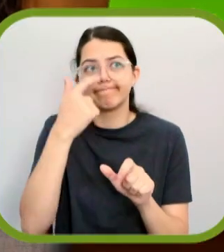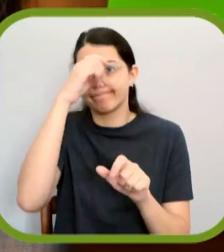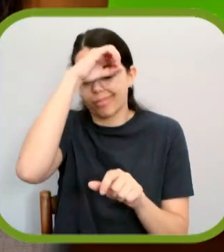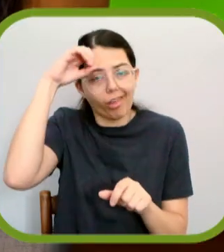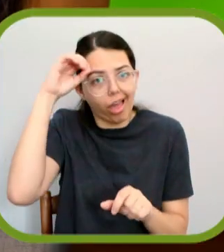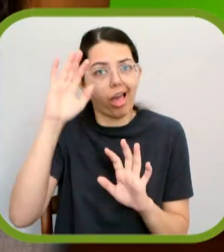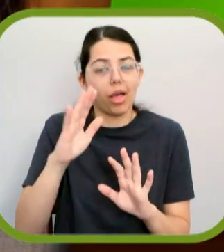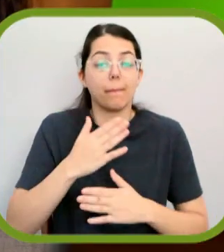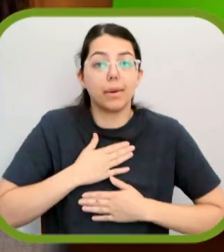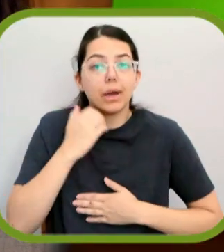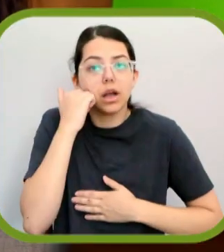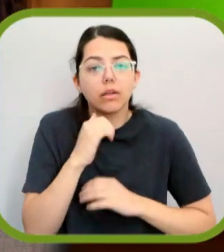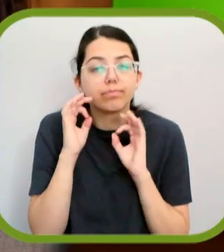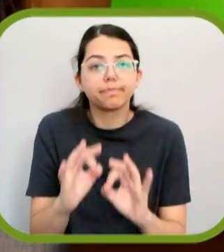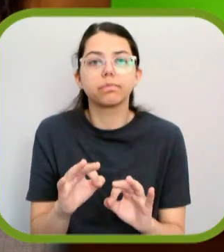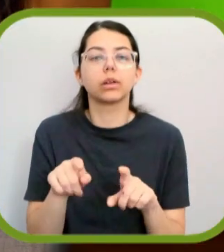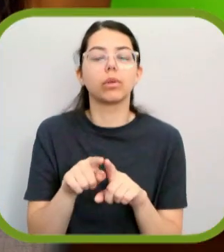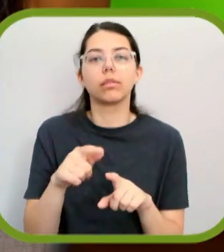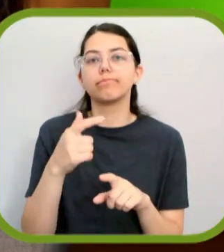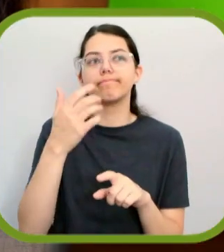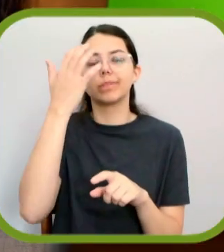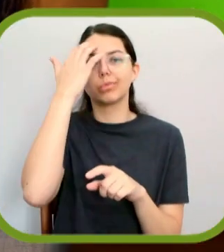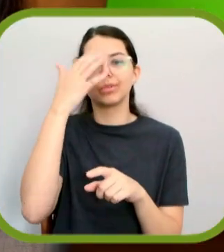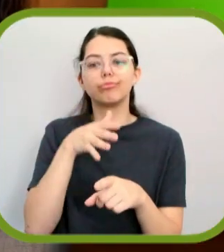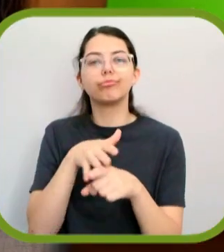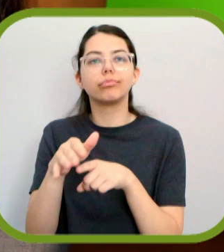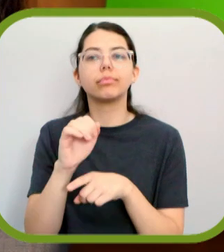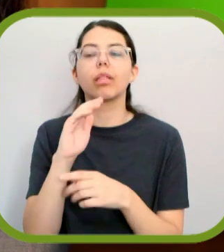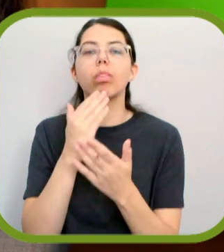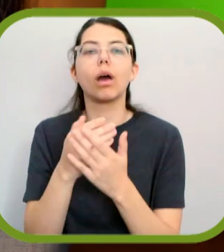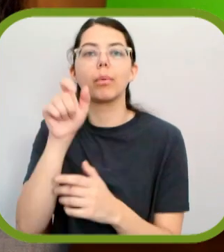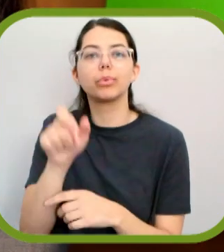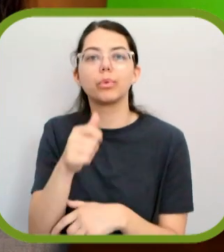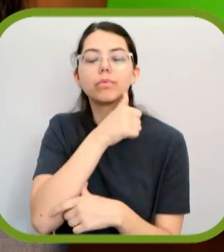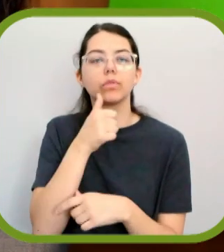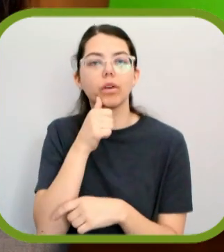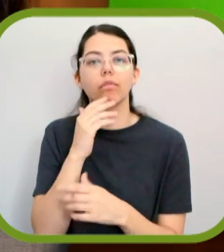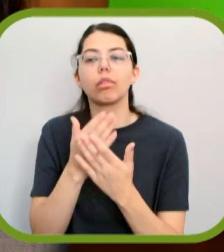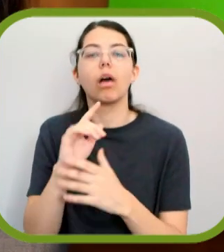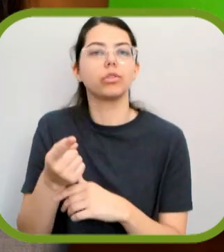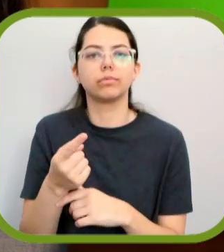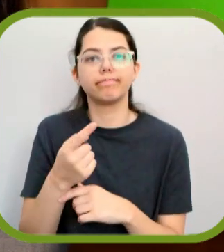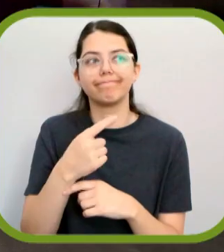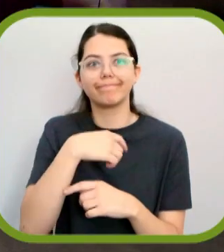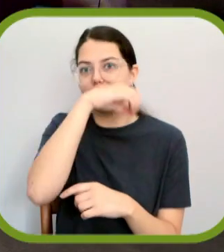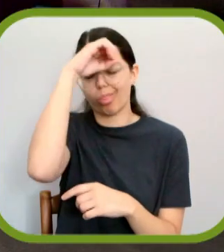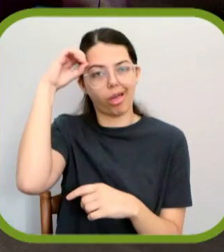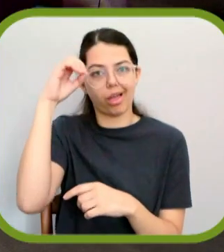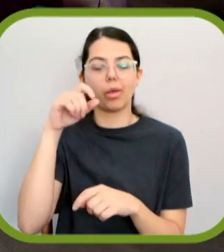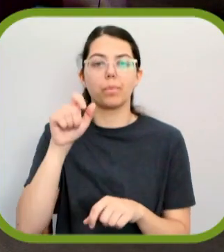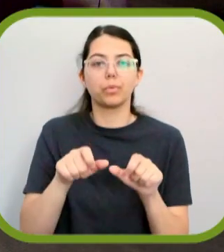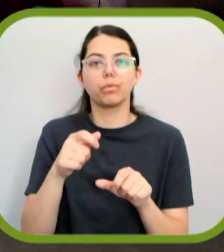percebem isso, não têm noção e, para mim, a parte mais grave é que não têm qualquer consciência do impacto que aquilo tem na vítima, que eu acho